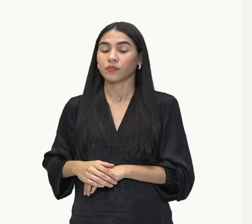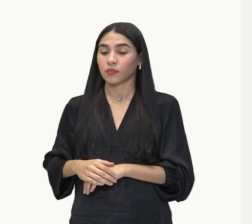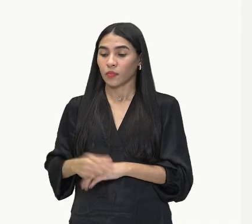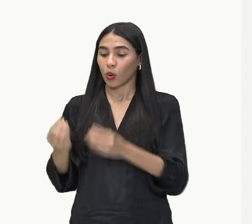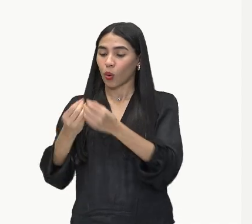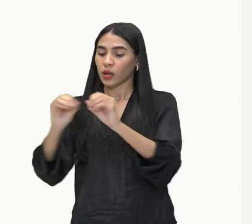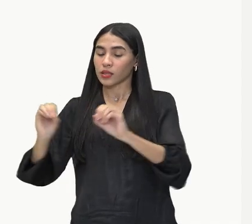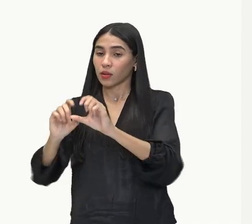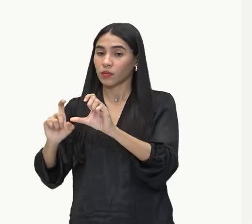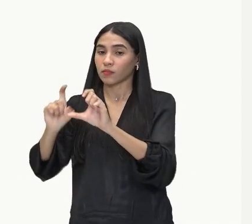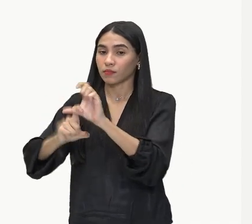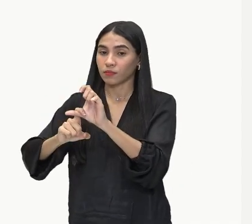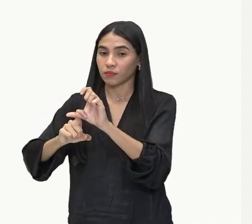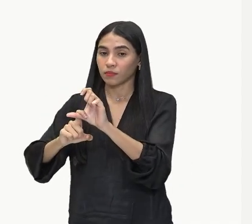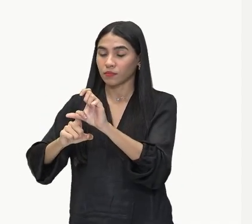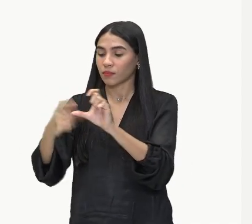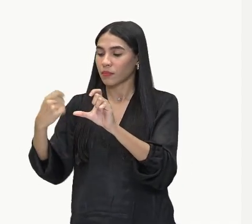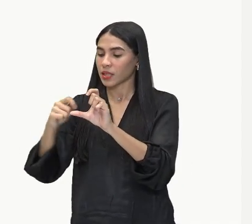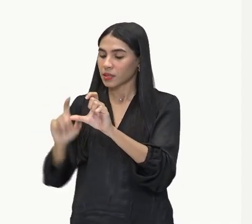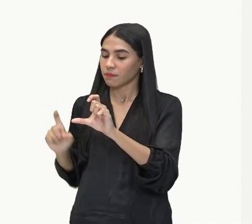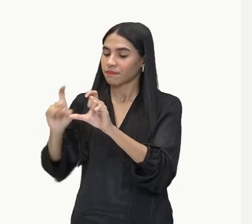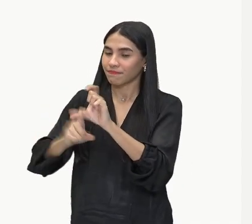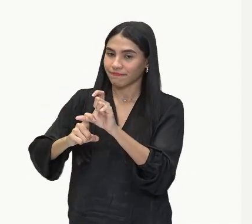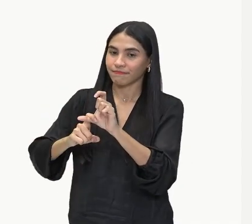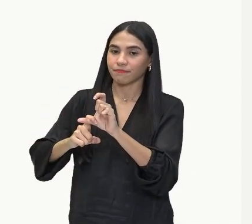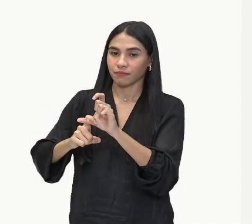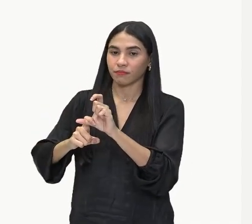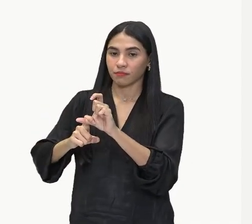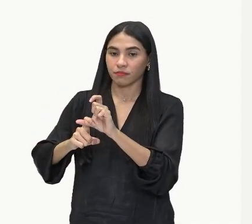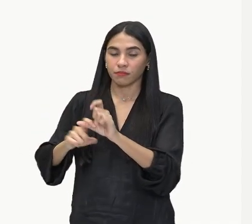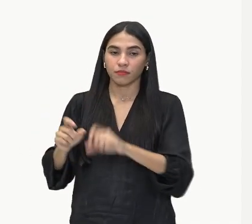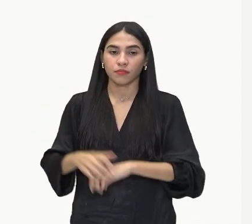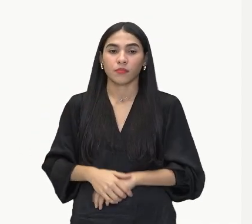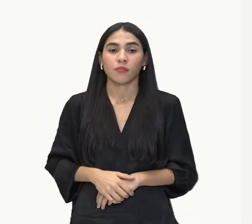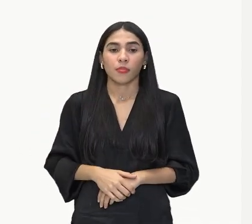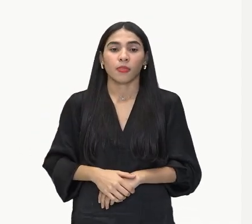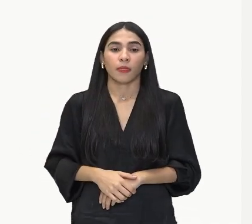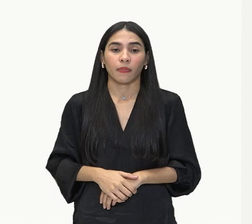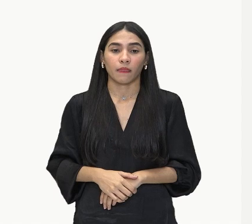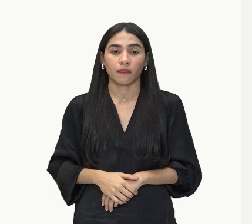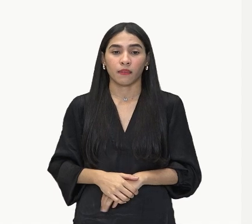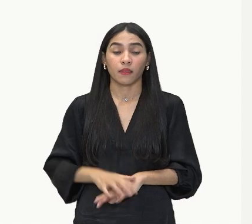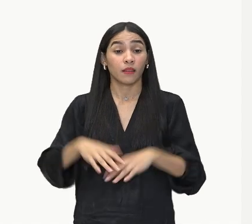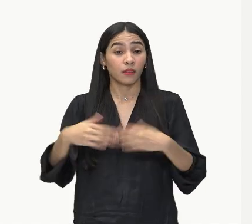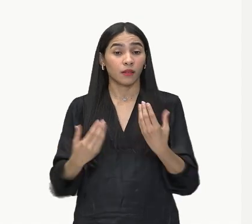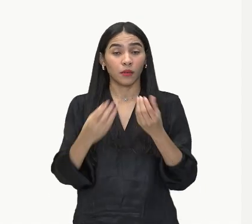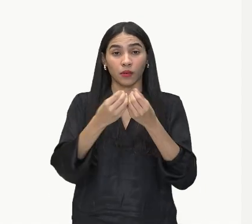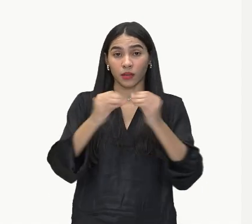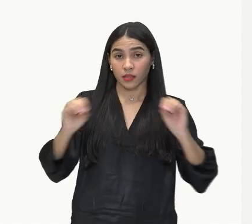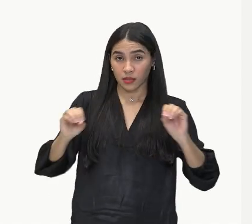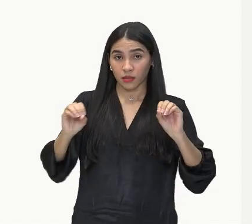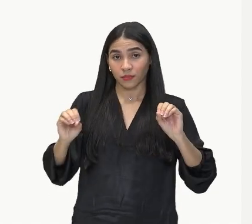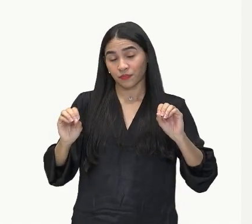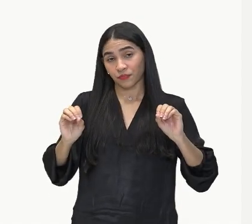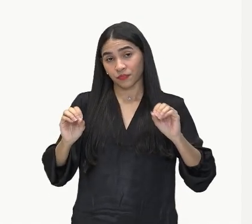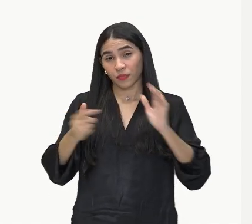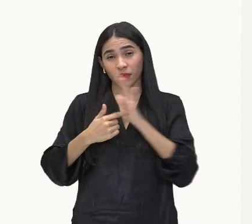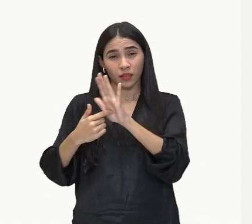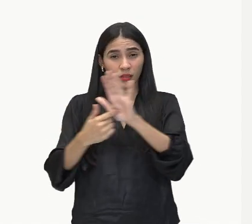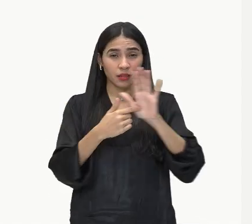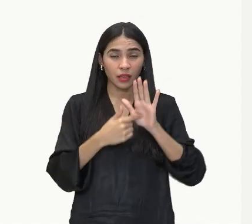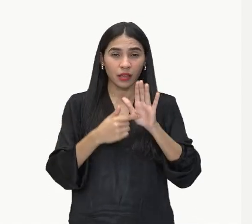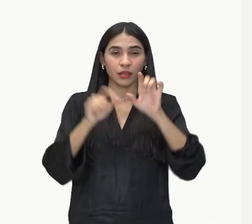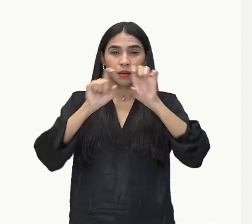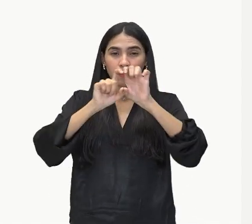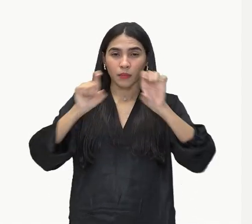subordinada, porque ela tem uma dependência sintática da primeira oração, ok? E essas orações aqui apresentadas em